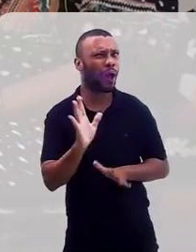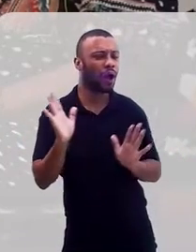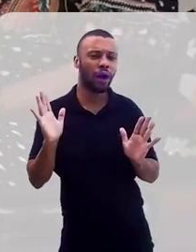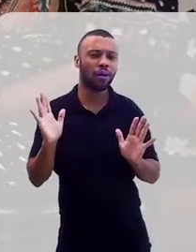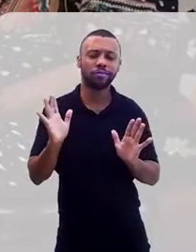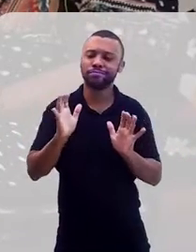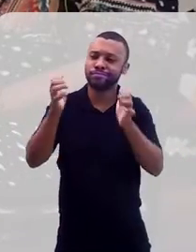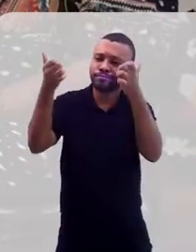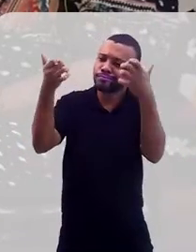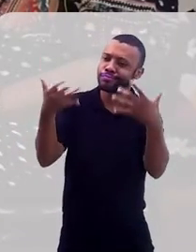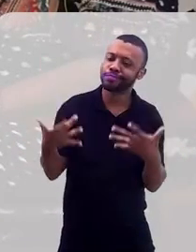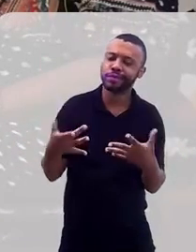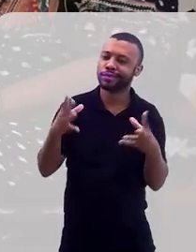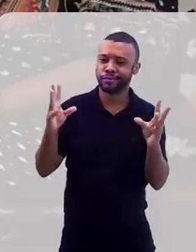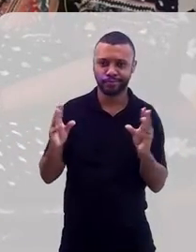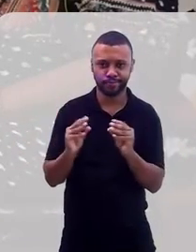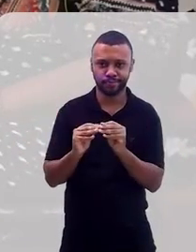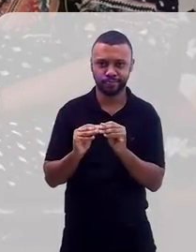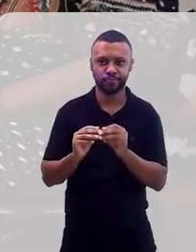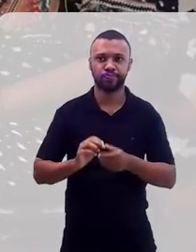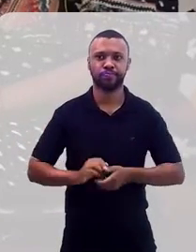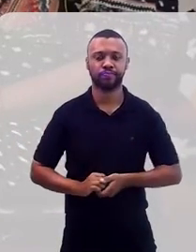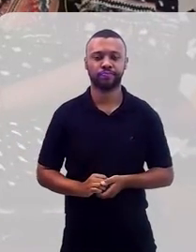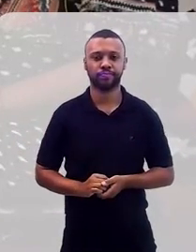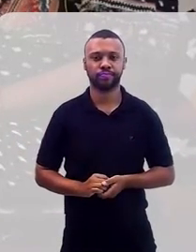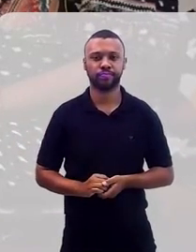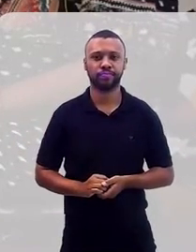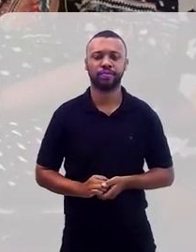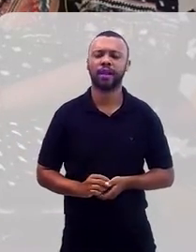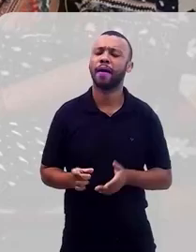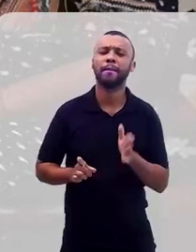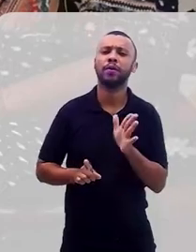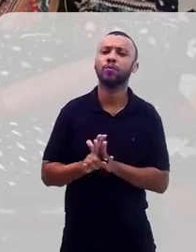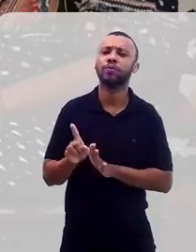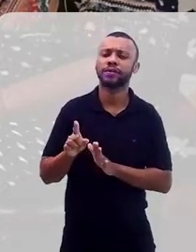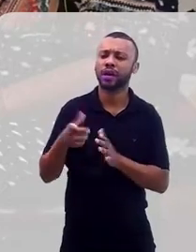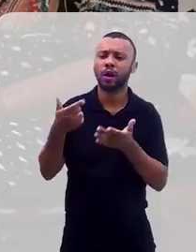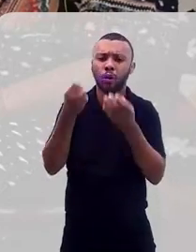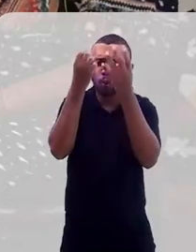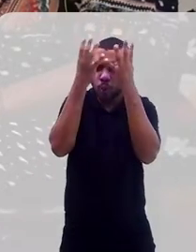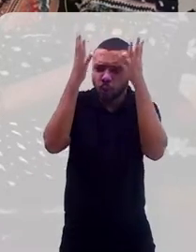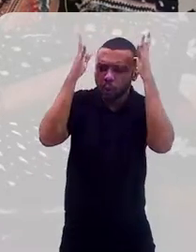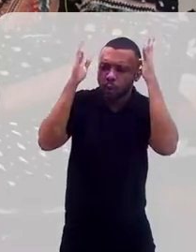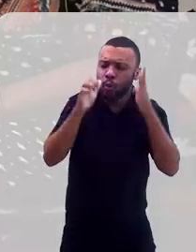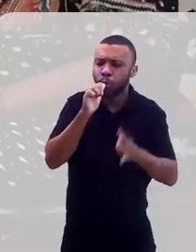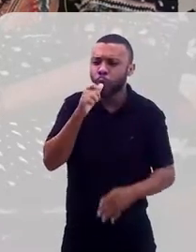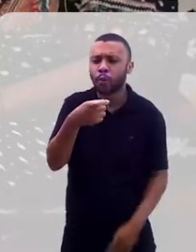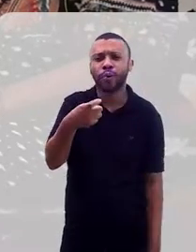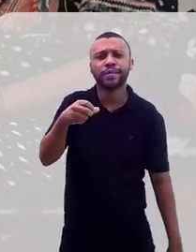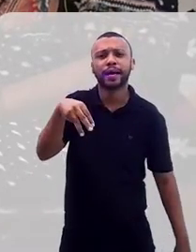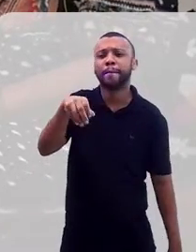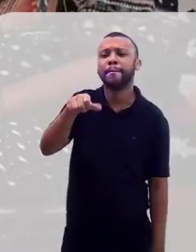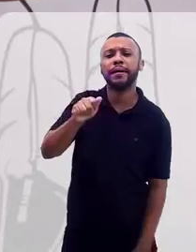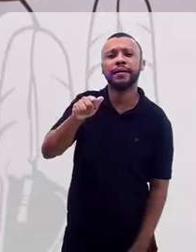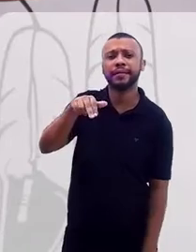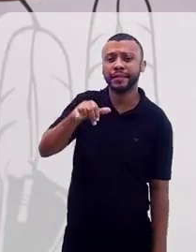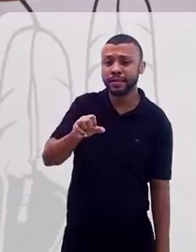gente aquilo que você puder falar Tá ok então vamos começar assim o que é o chamanismo